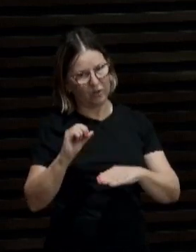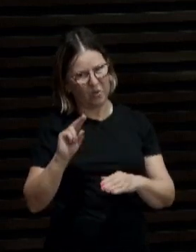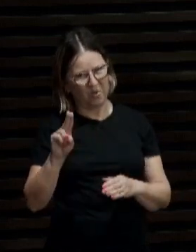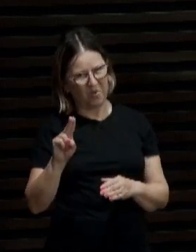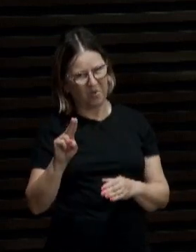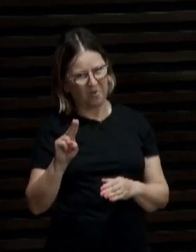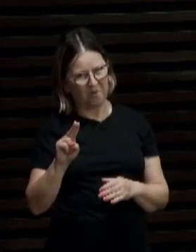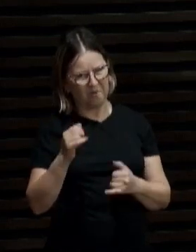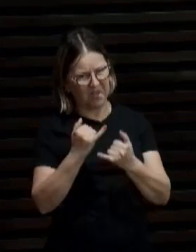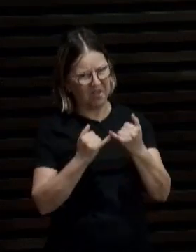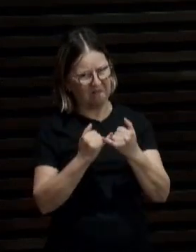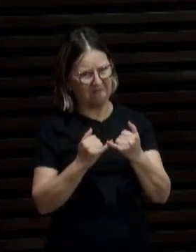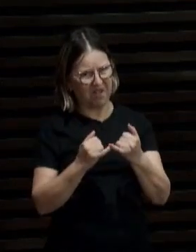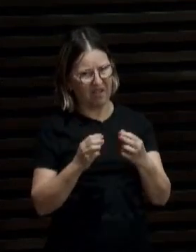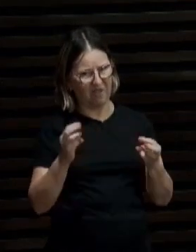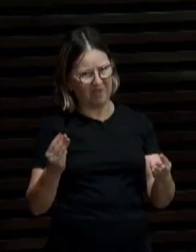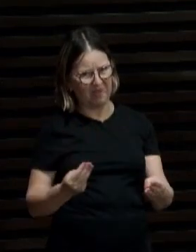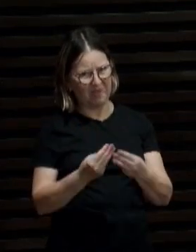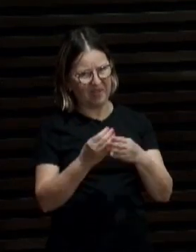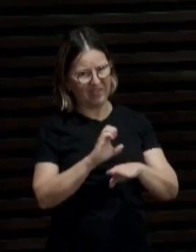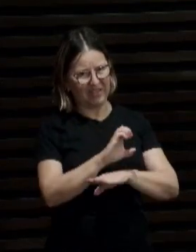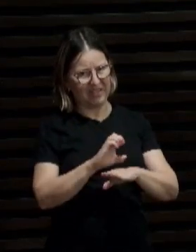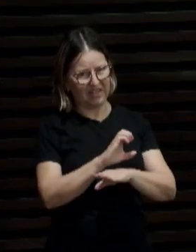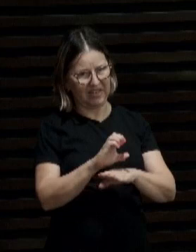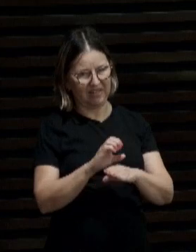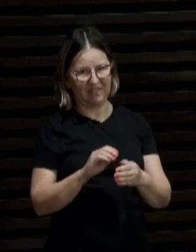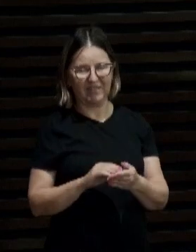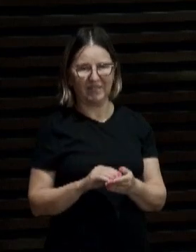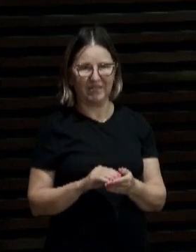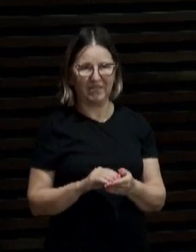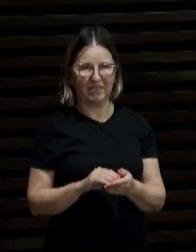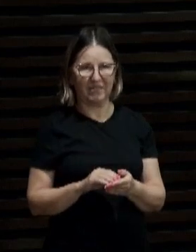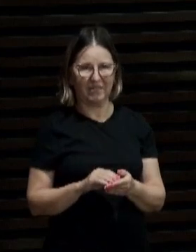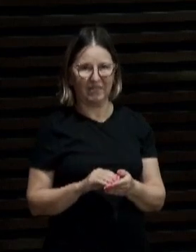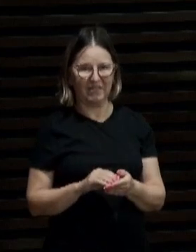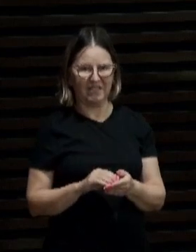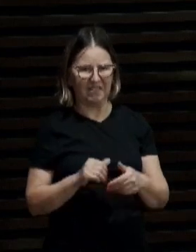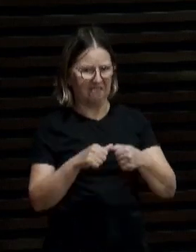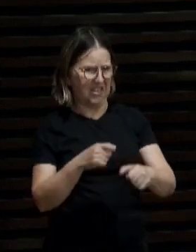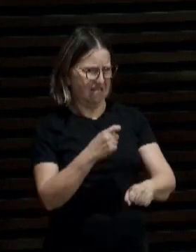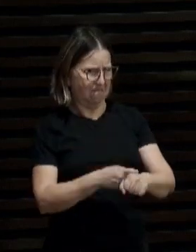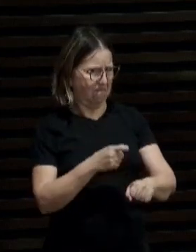daqueles judeus de Éfeso, conforme Atos 17, nos mantermos empedernidos.